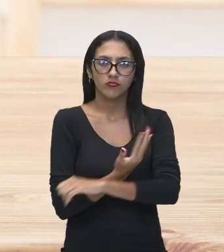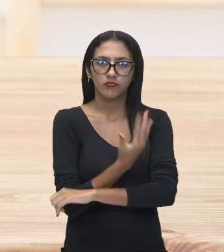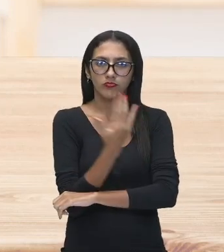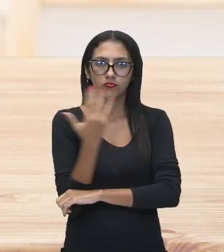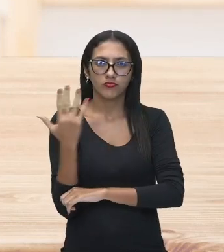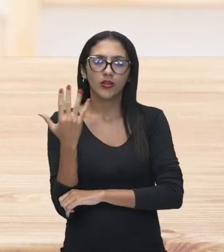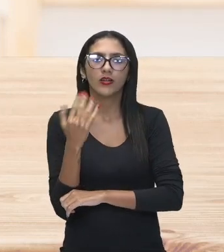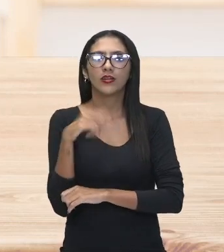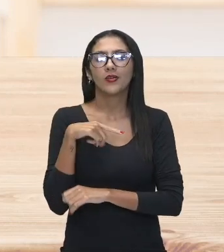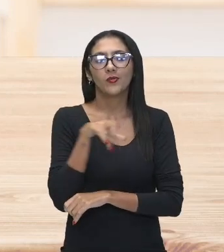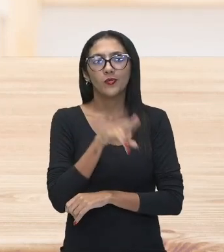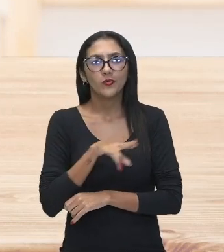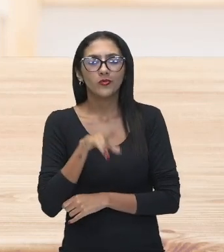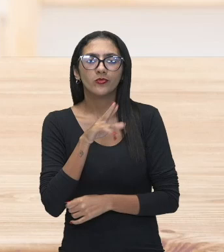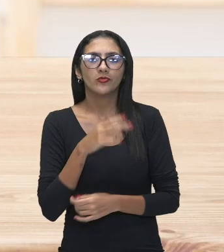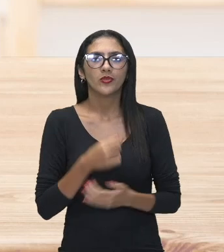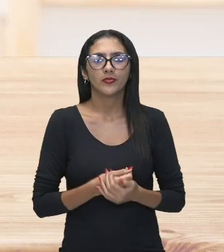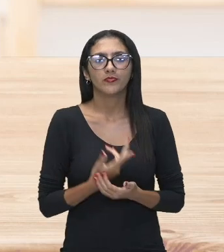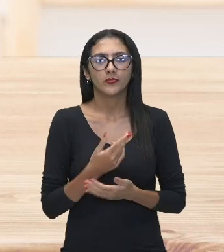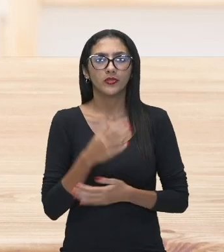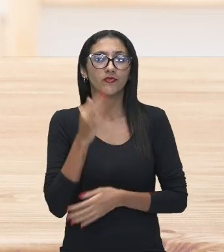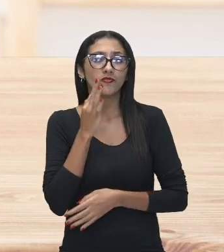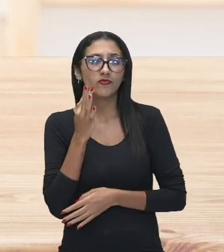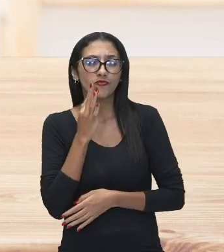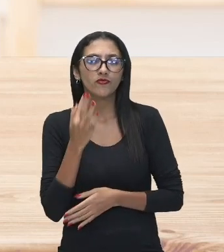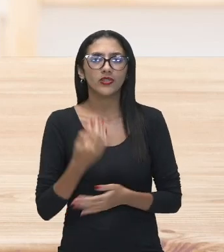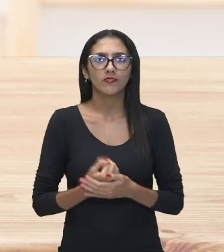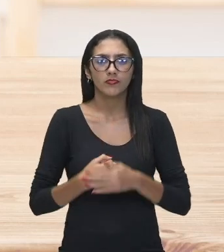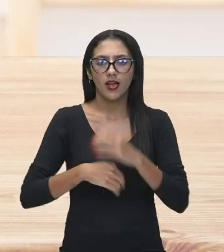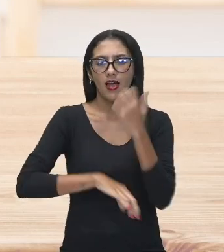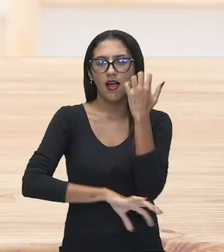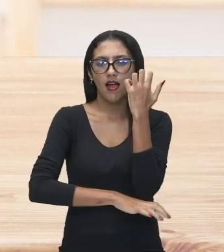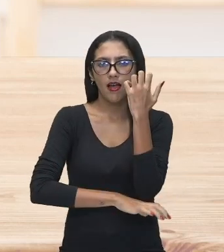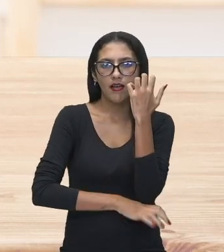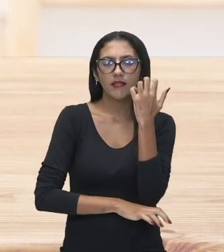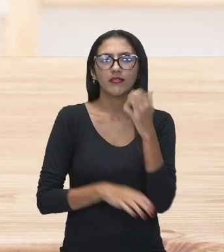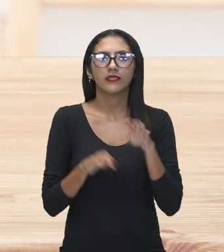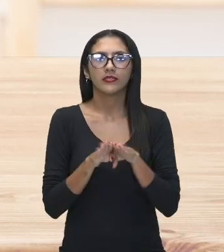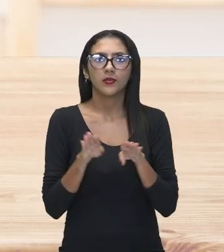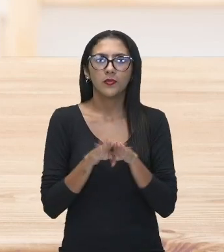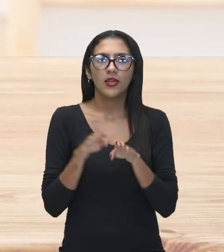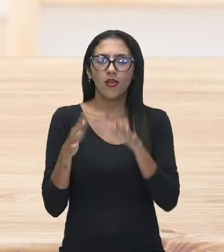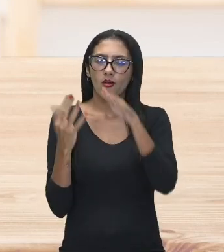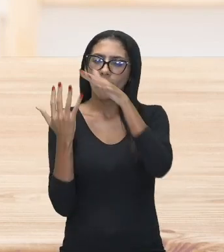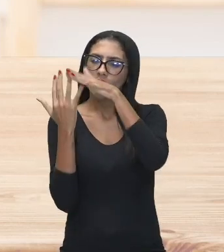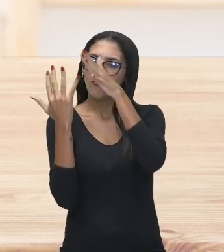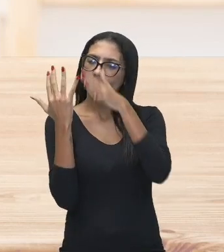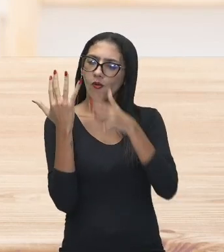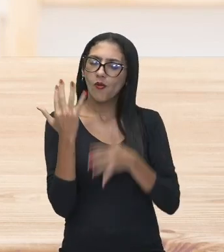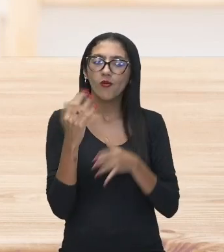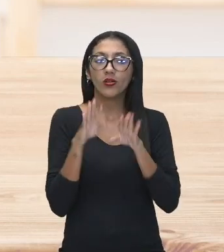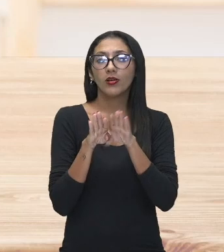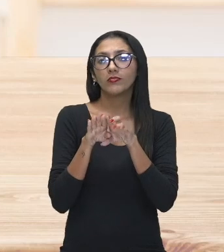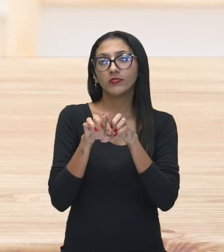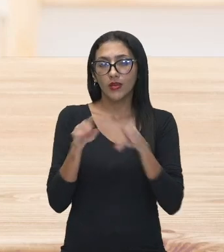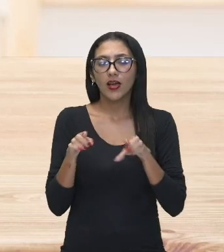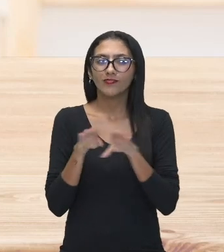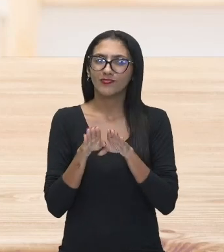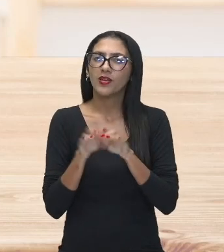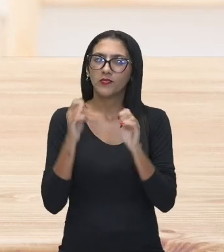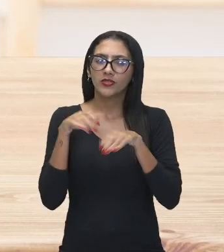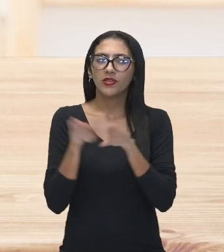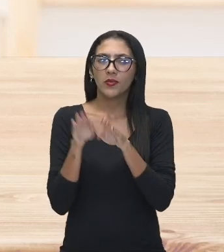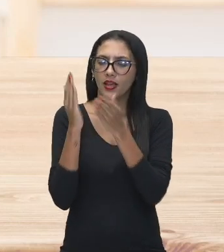de flores, de frutos, de raízes, de folhas ou até mesmo de cascas, e eles